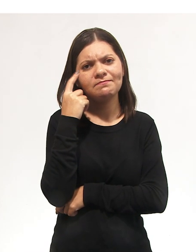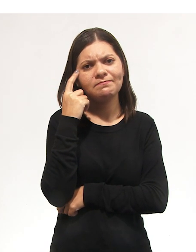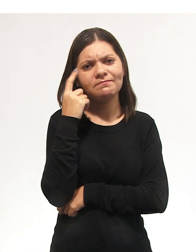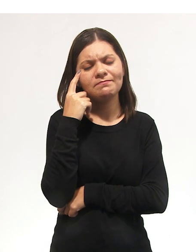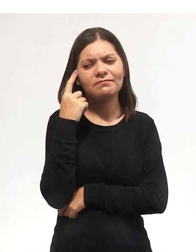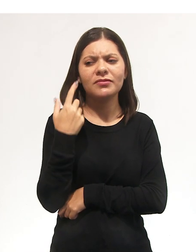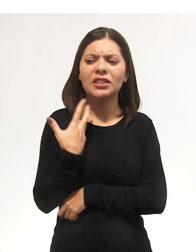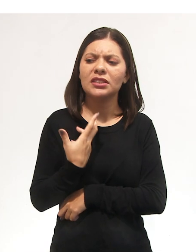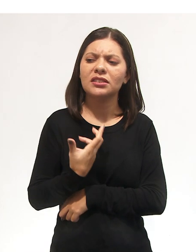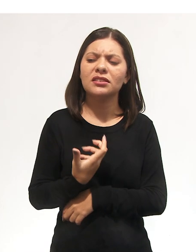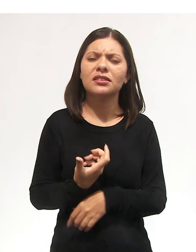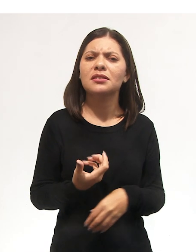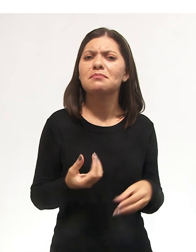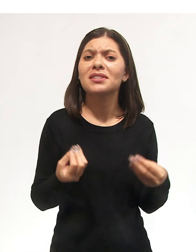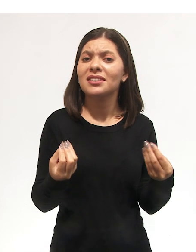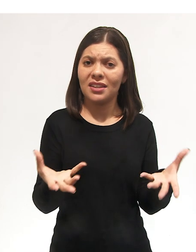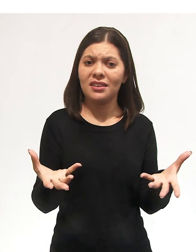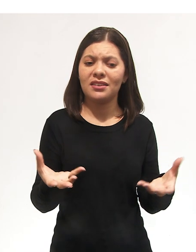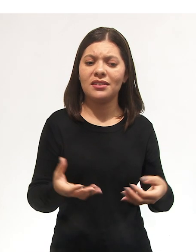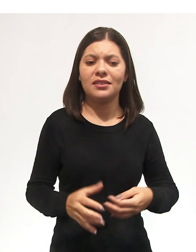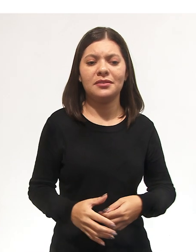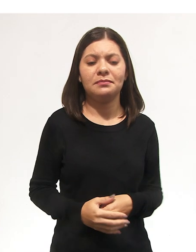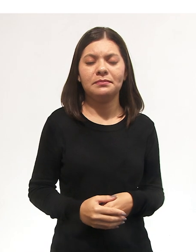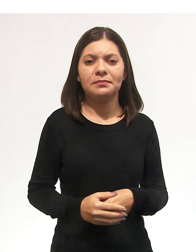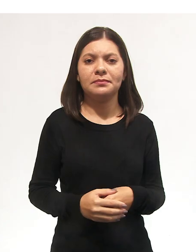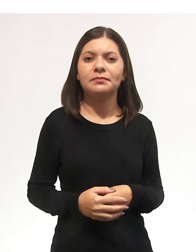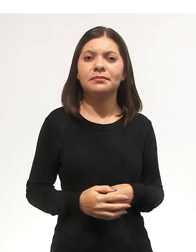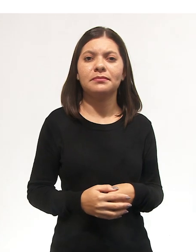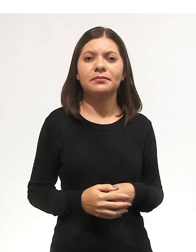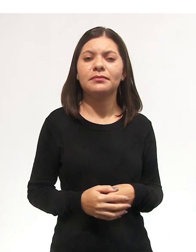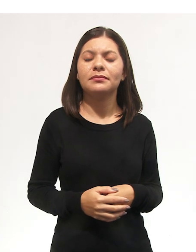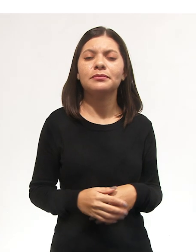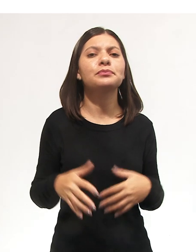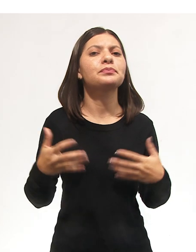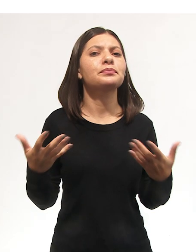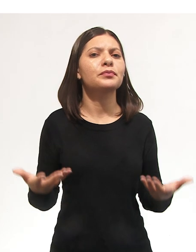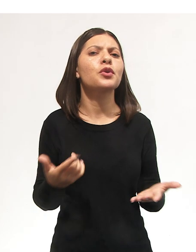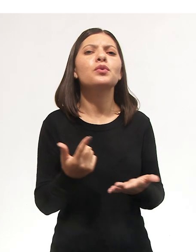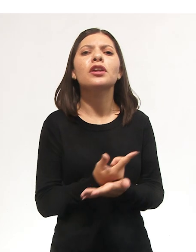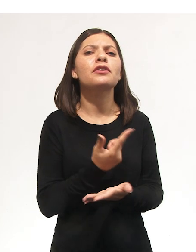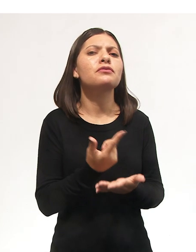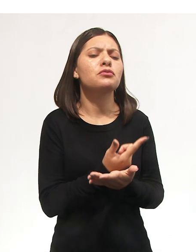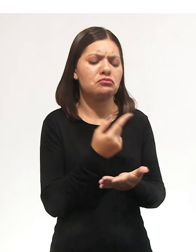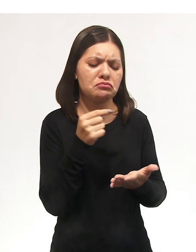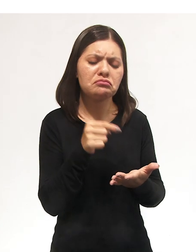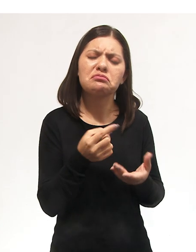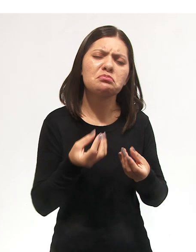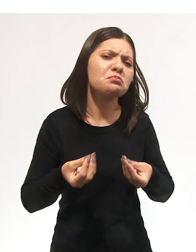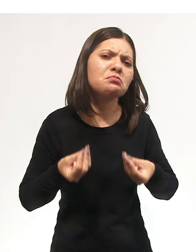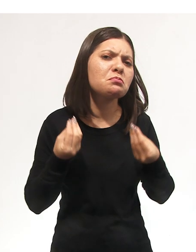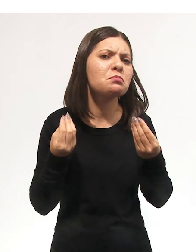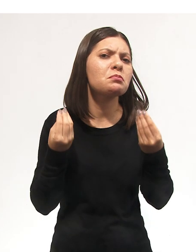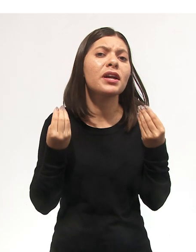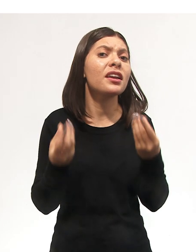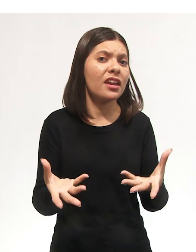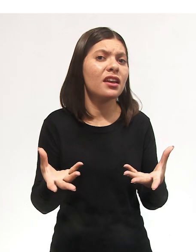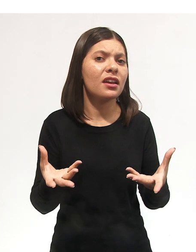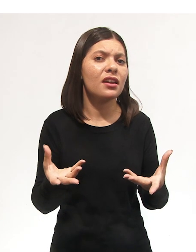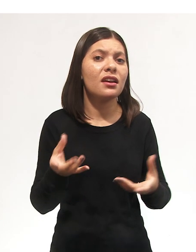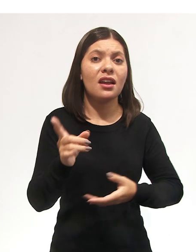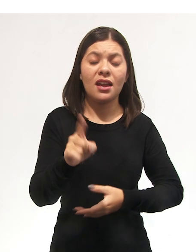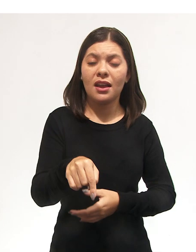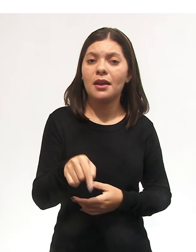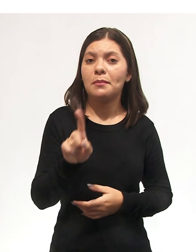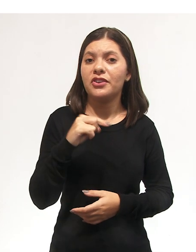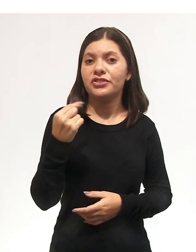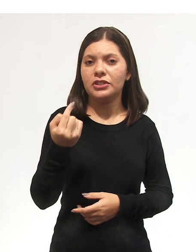Para que serve, hein? Bom, para que serve um livro? Um livro serve para a gente